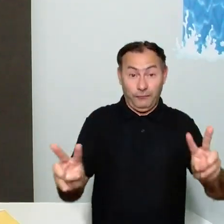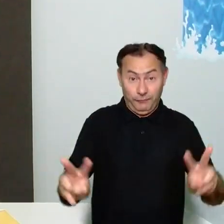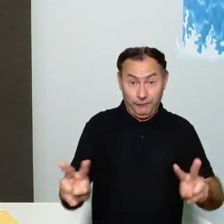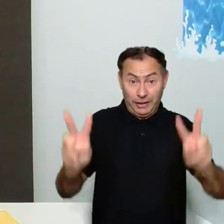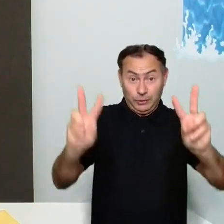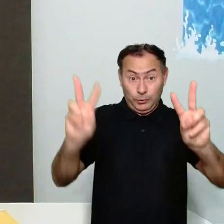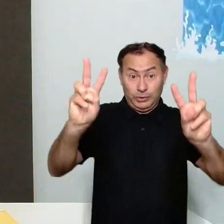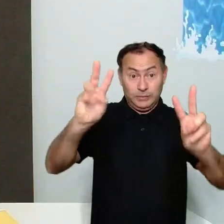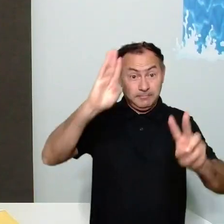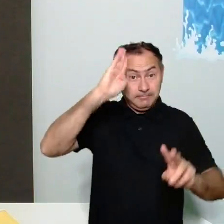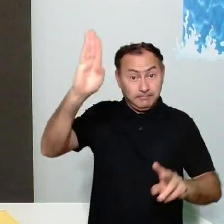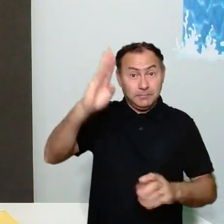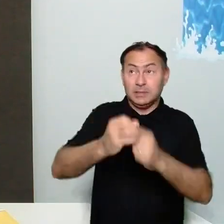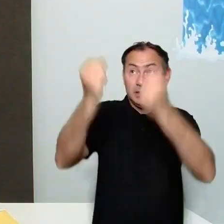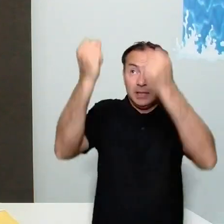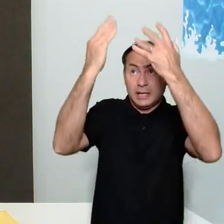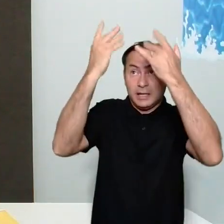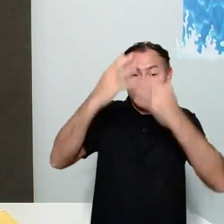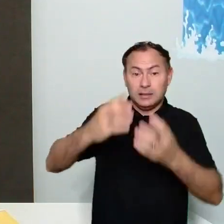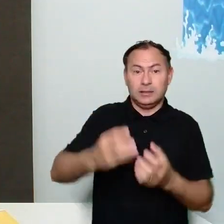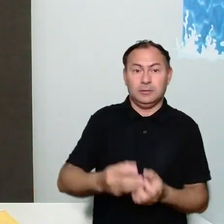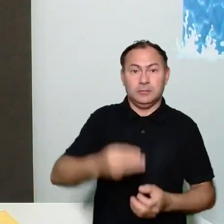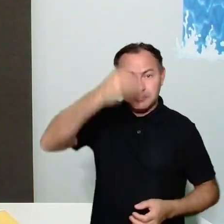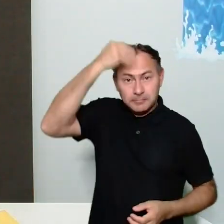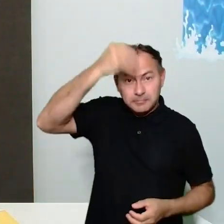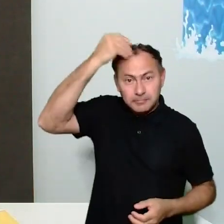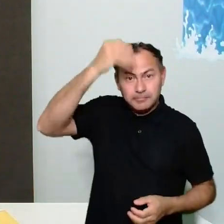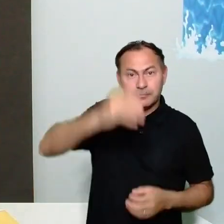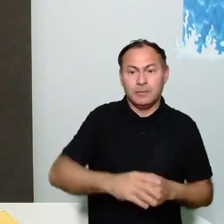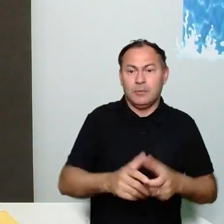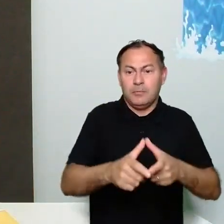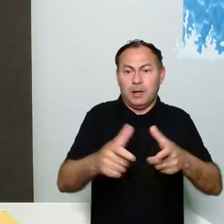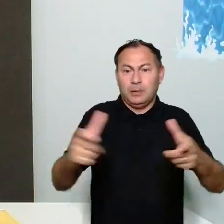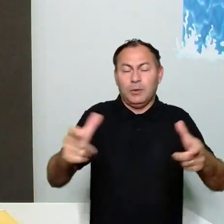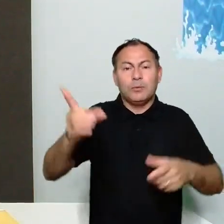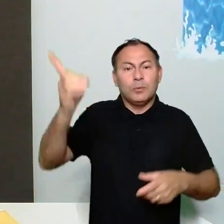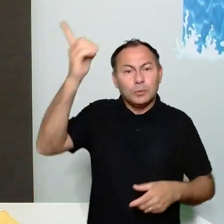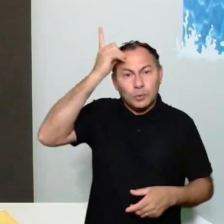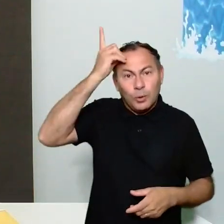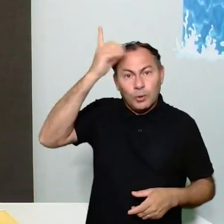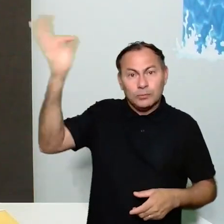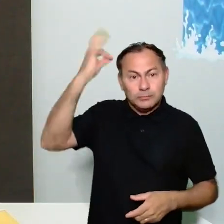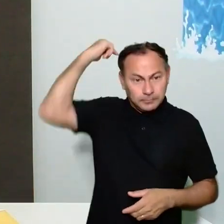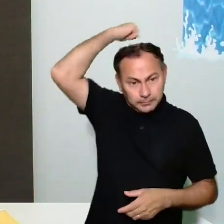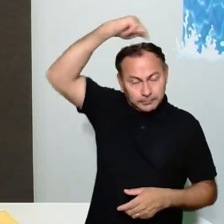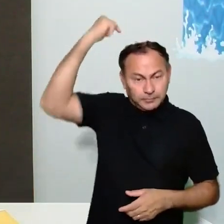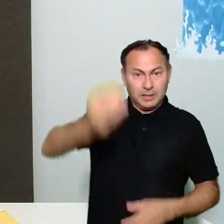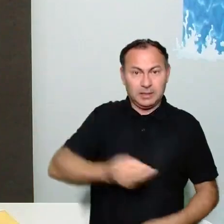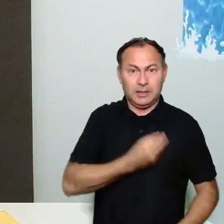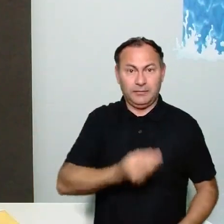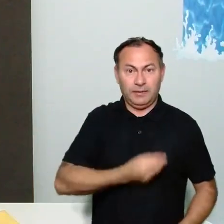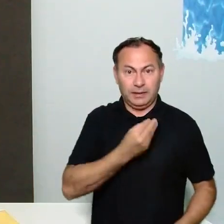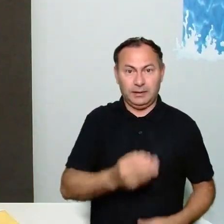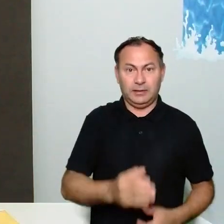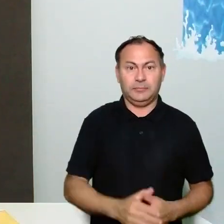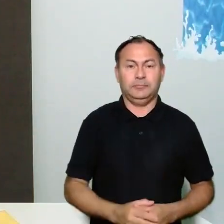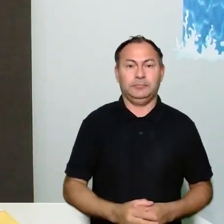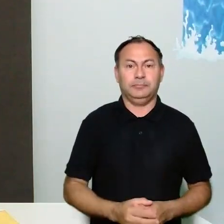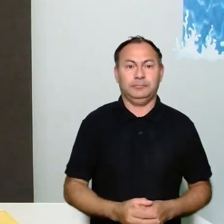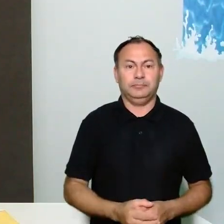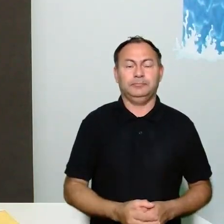principais modalidades da graça do batismo, os maiores dons do Espírito Santo nesta vida.